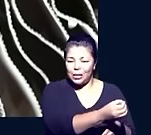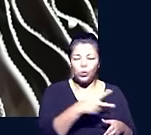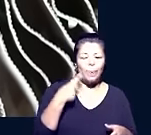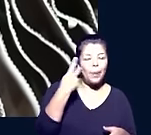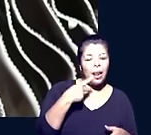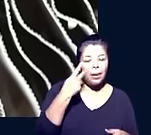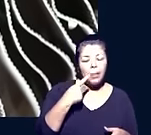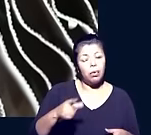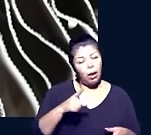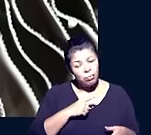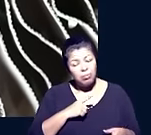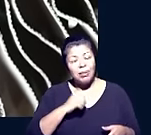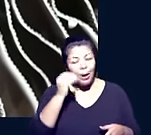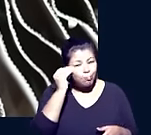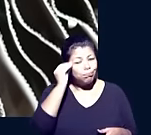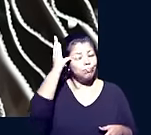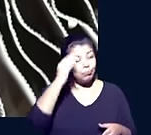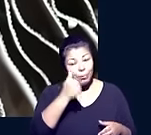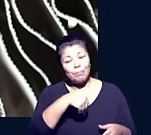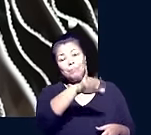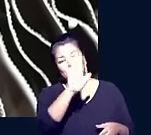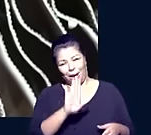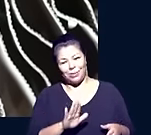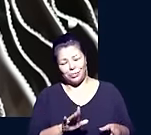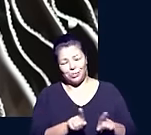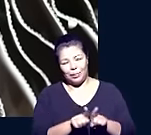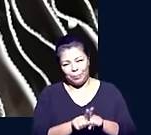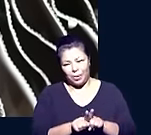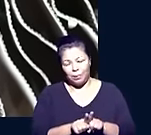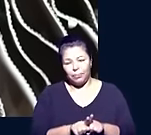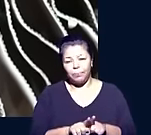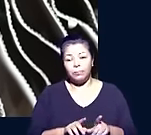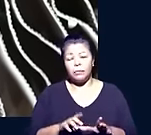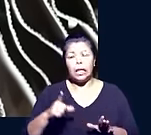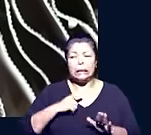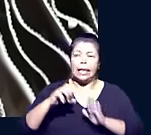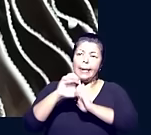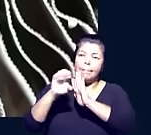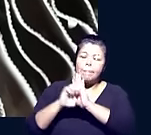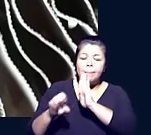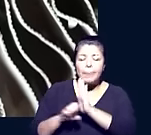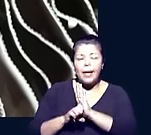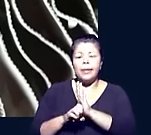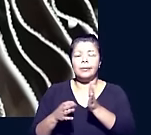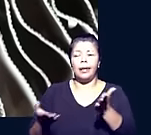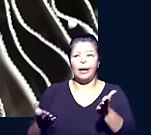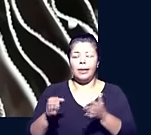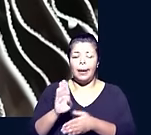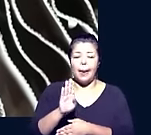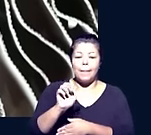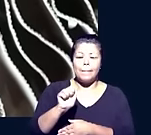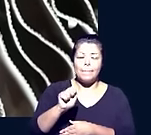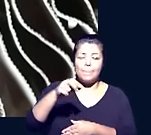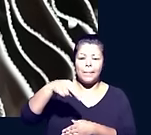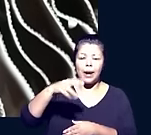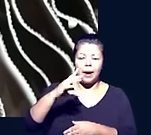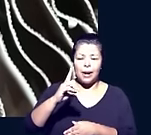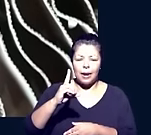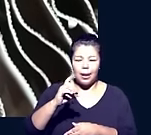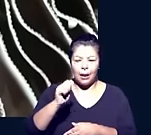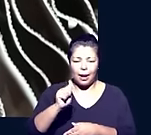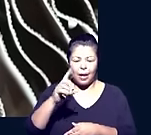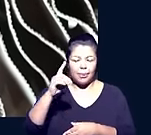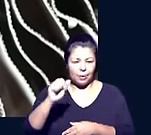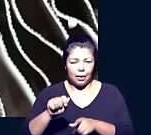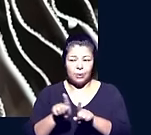Numa regra Clara de emenda de comissão ou de emenda de bancada ou de emenda individual Deixa claro Qual é a